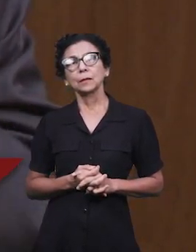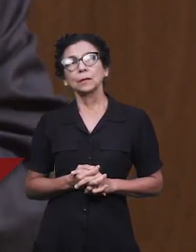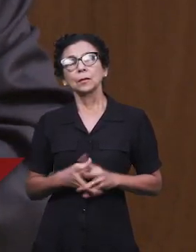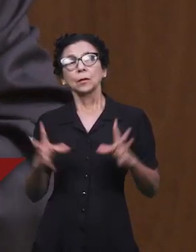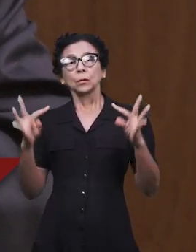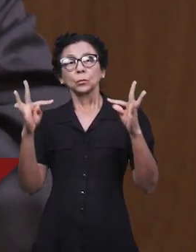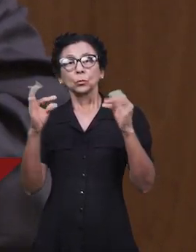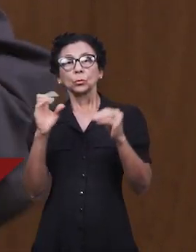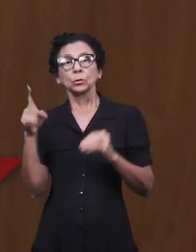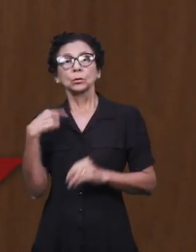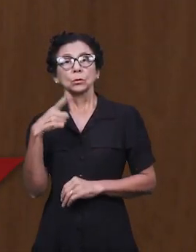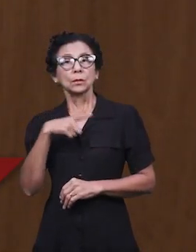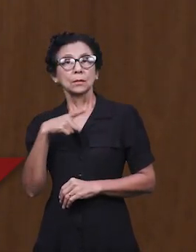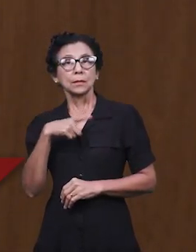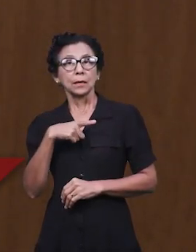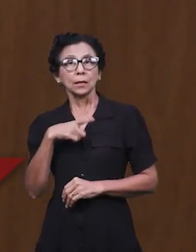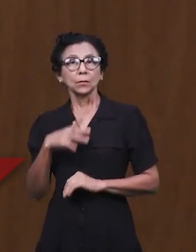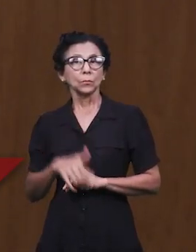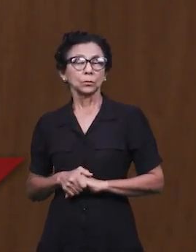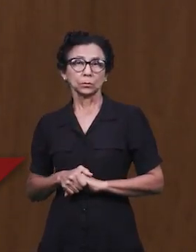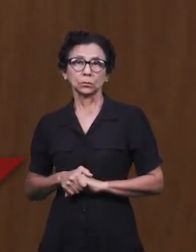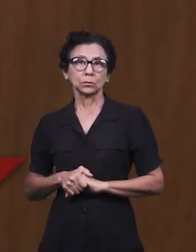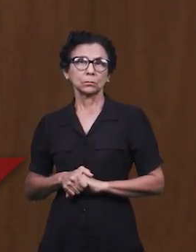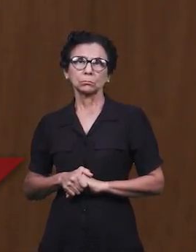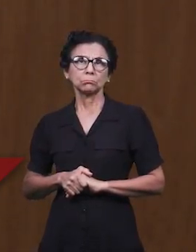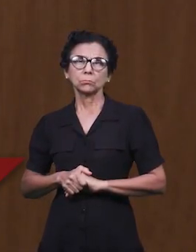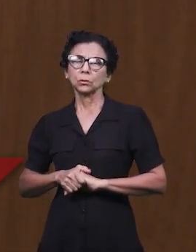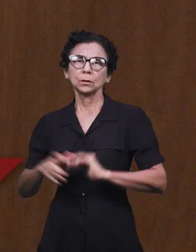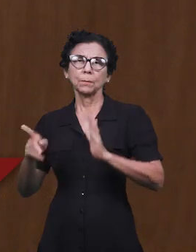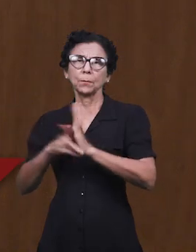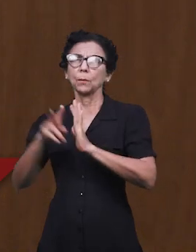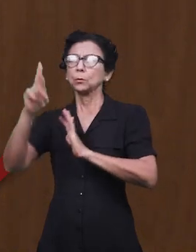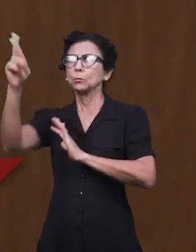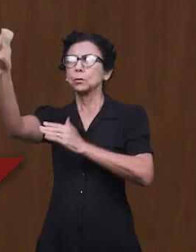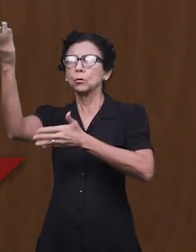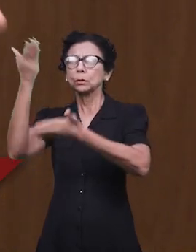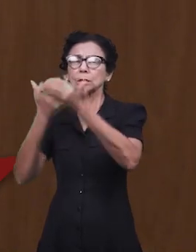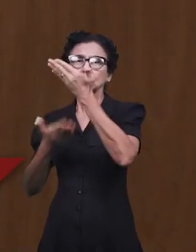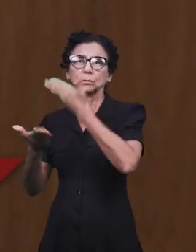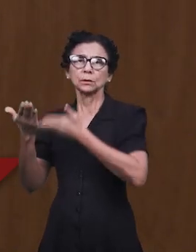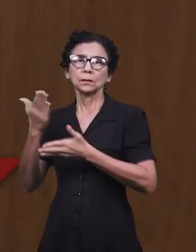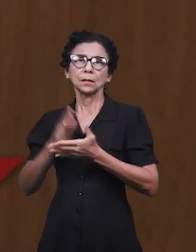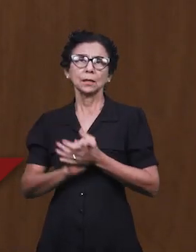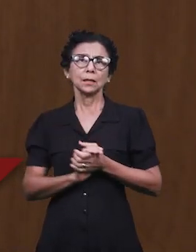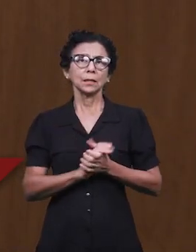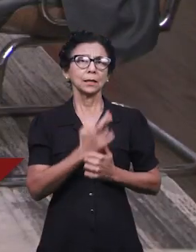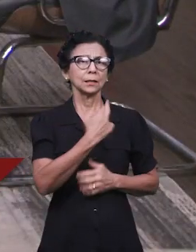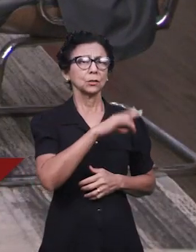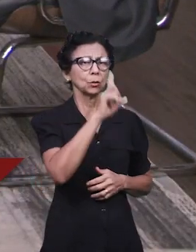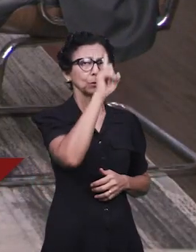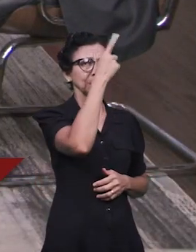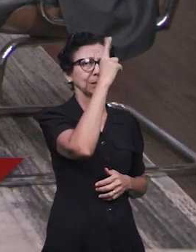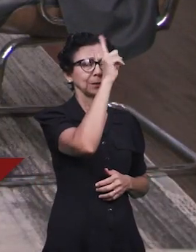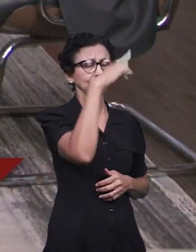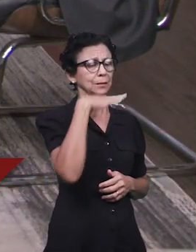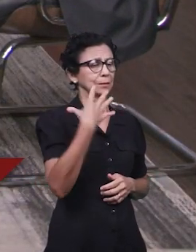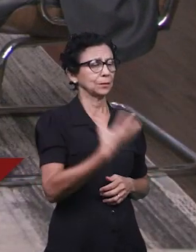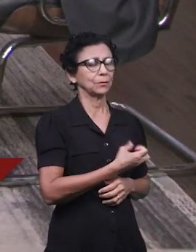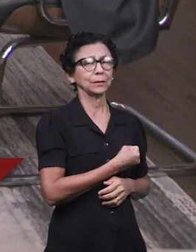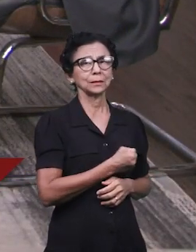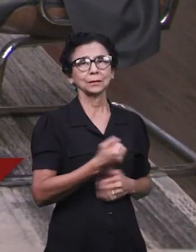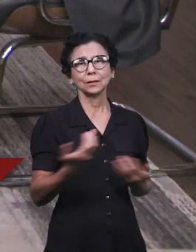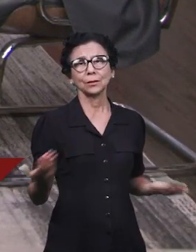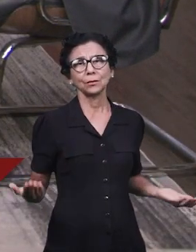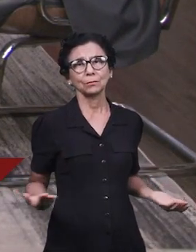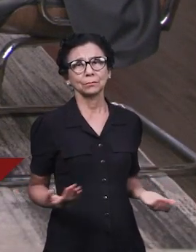Senhor. Né? A religião cria salvação, isso não tem valor nenhum. De baixo para cima não tem valor nenhum. Diz assim, se não for